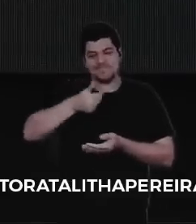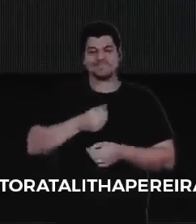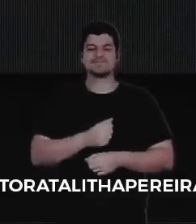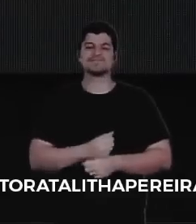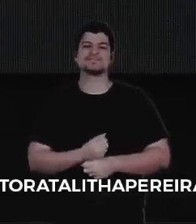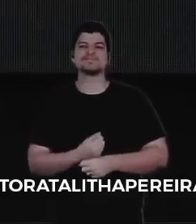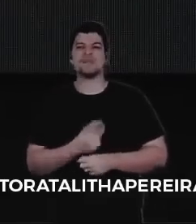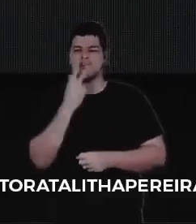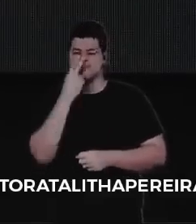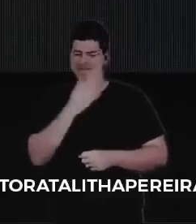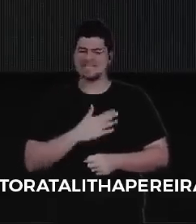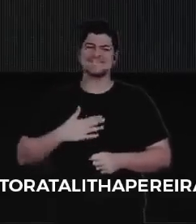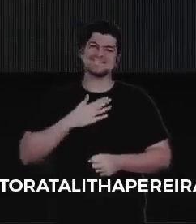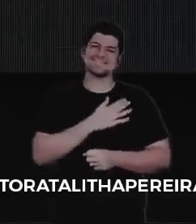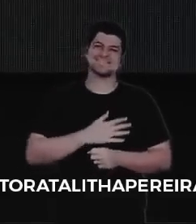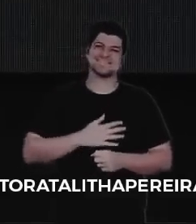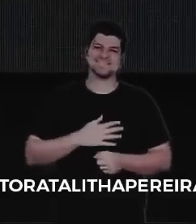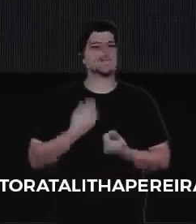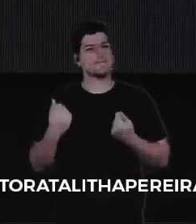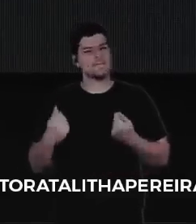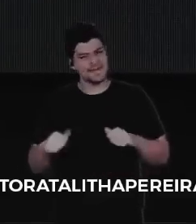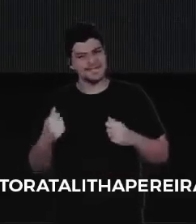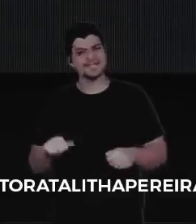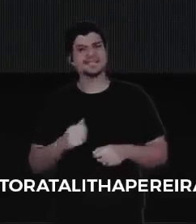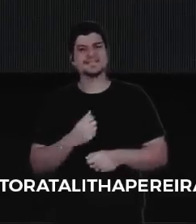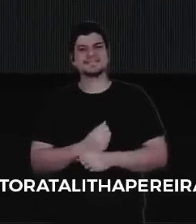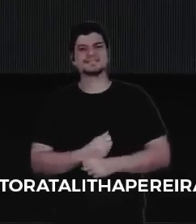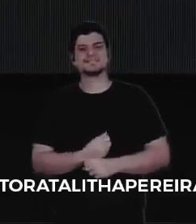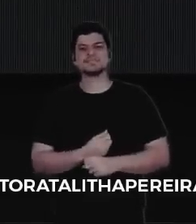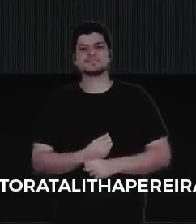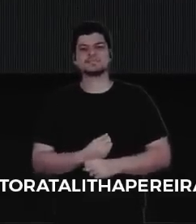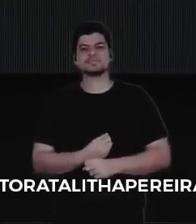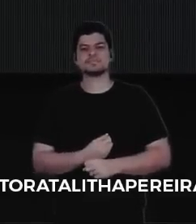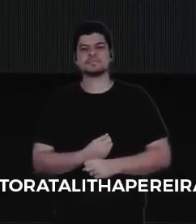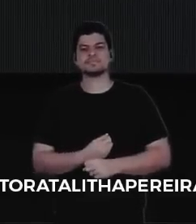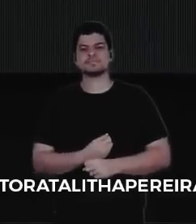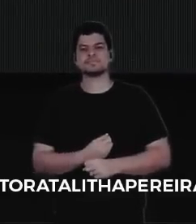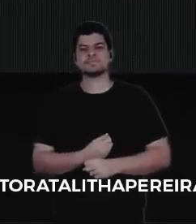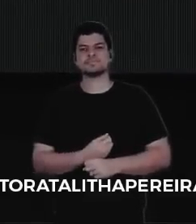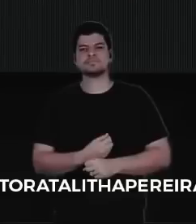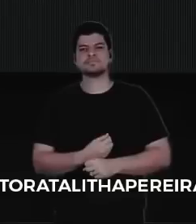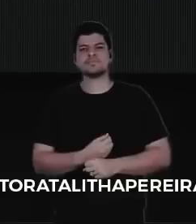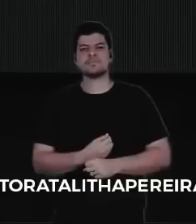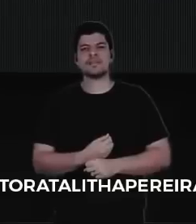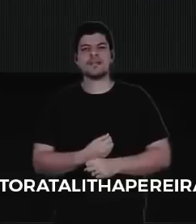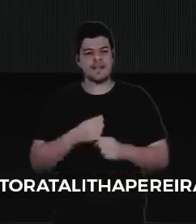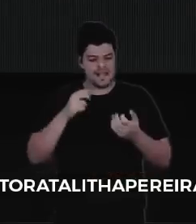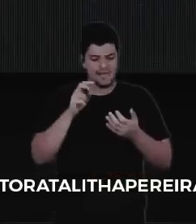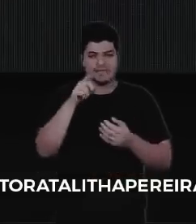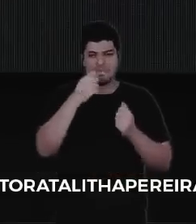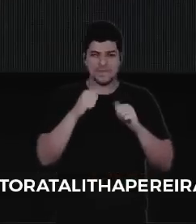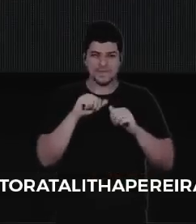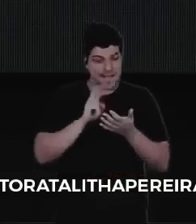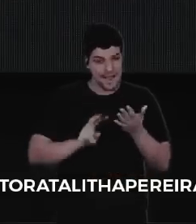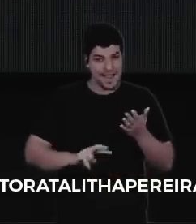É satisfação. Tem que ter, gente, tem que ter recompensa. Leia o livro Poder do Hábito, você vai entender isso.